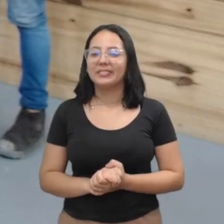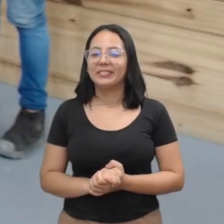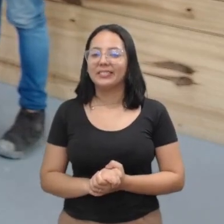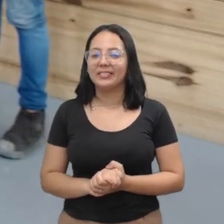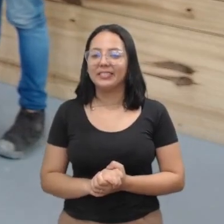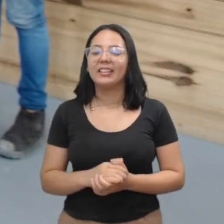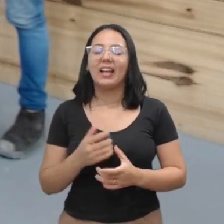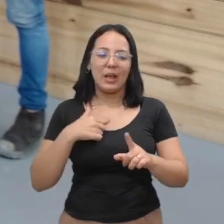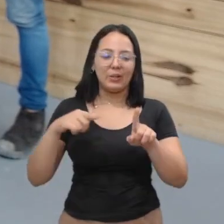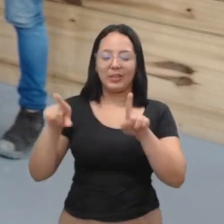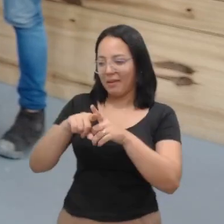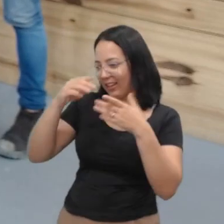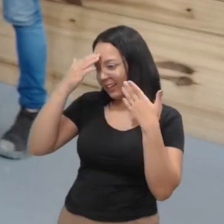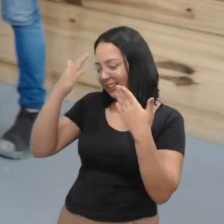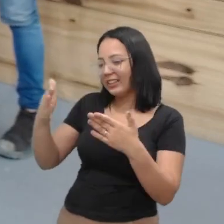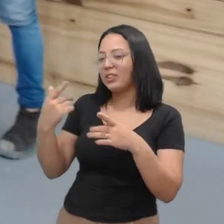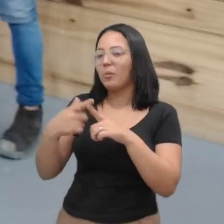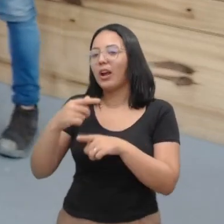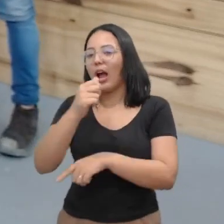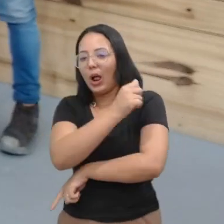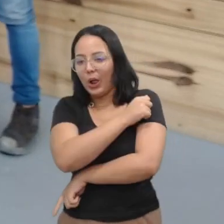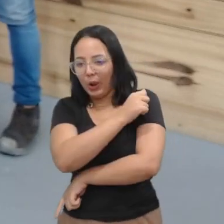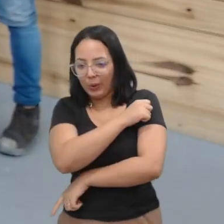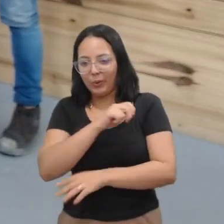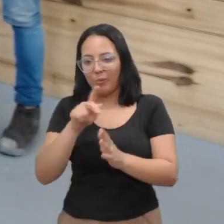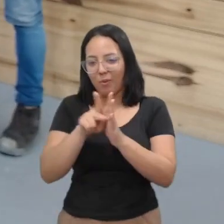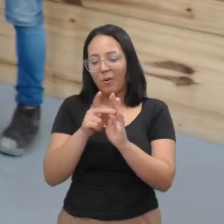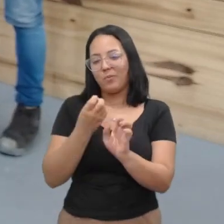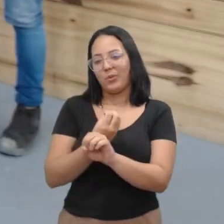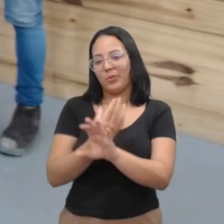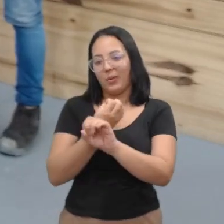por estar aqui, os nossos alunos de segurança do EAD.